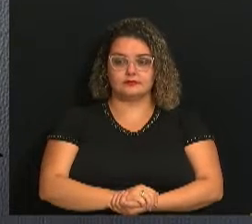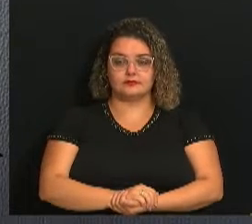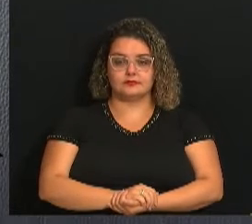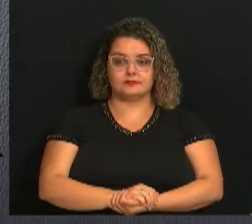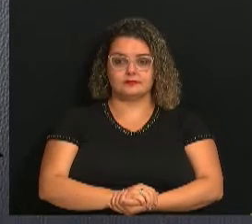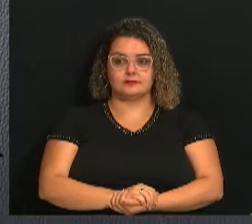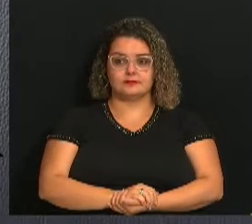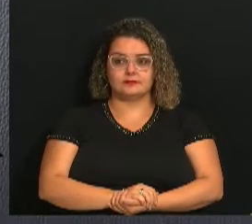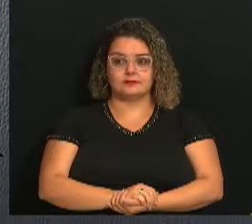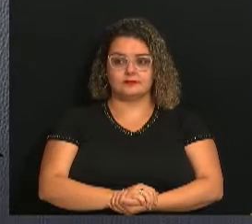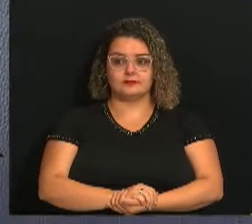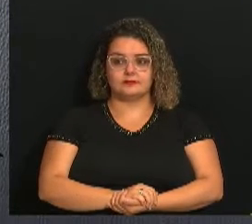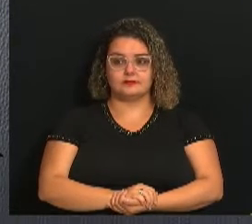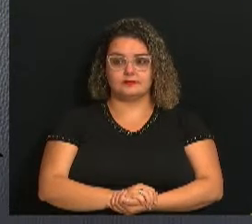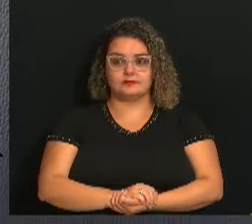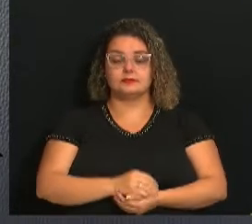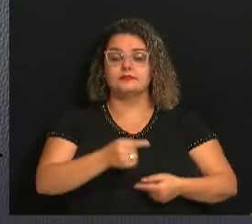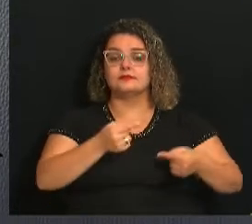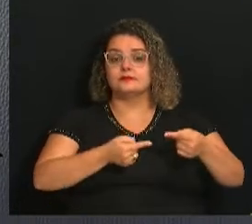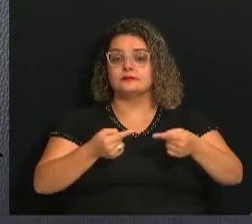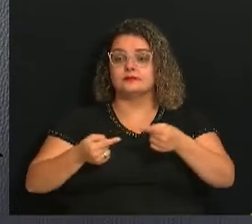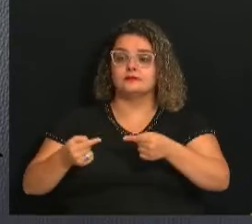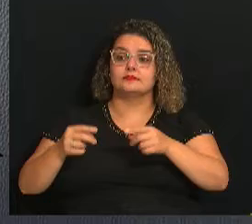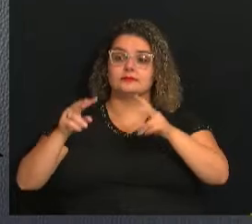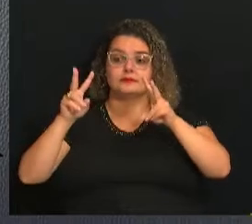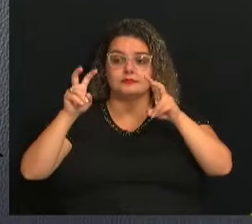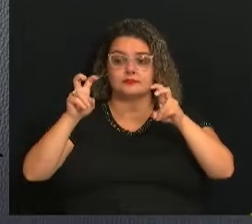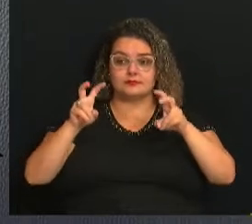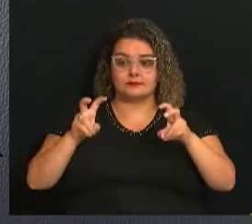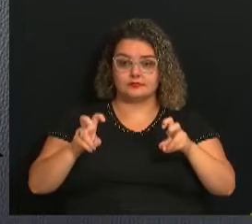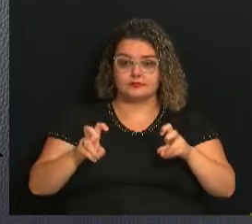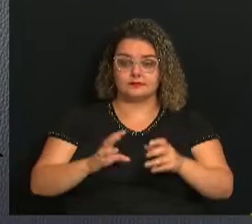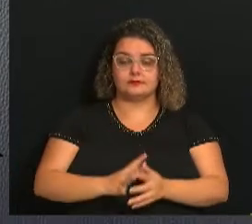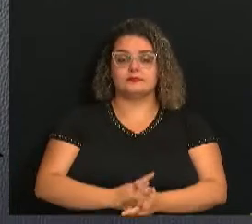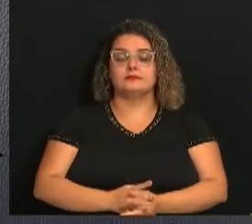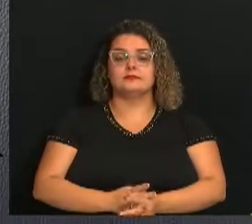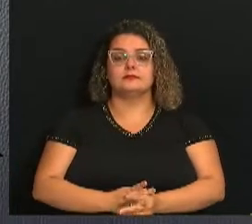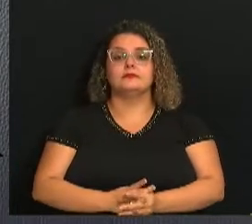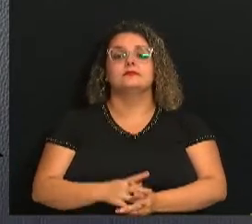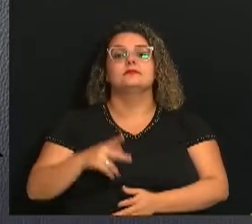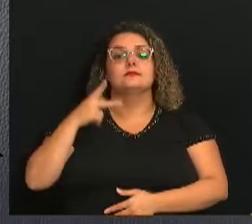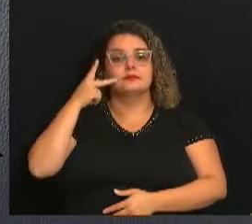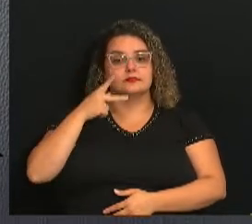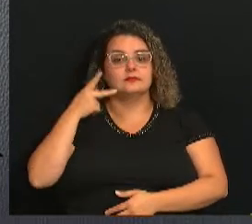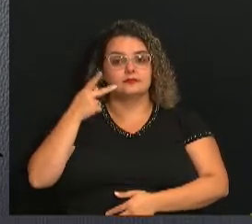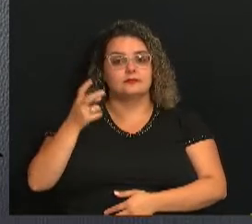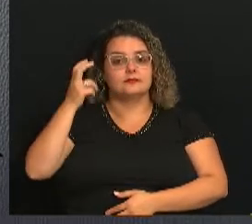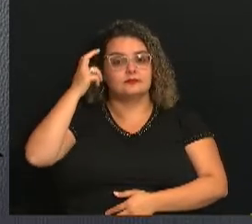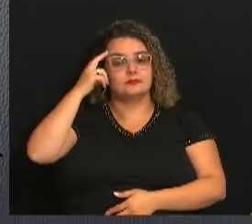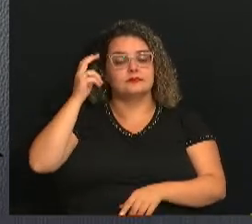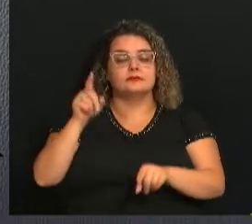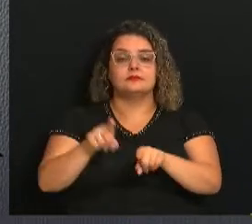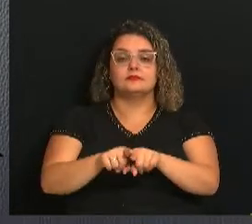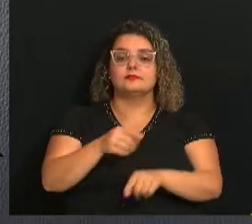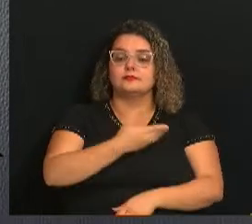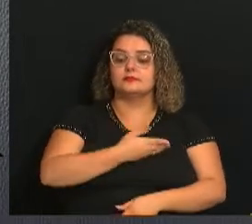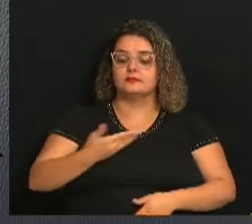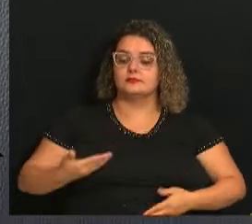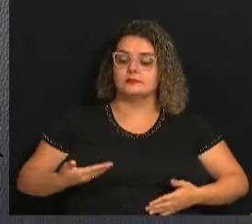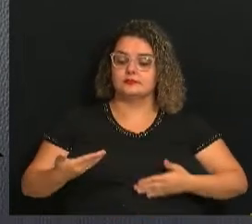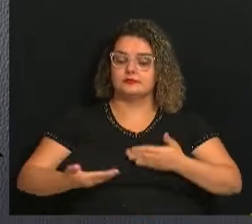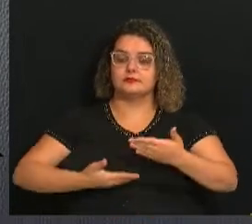nós vamos discutir sobre o tema a política cultural e o funcionalismo público, né?